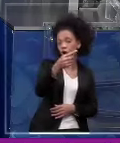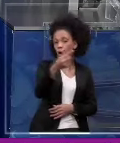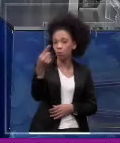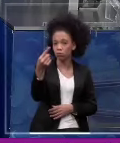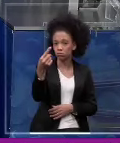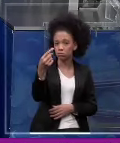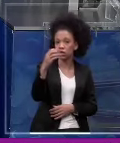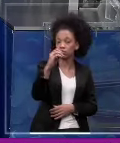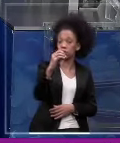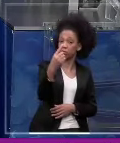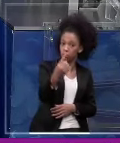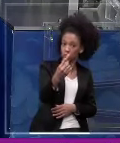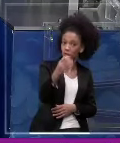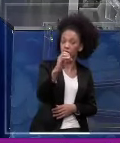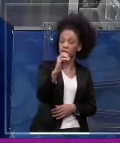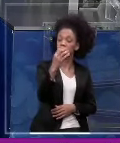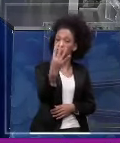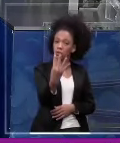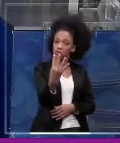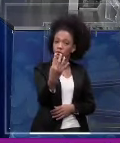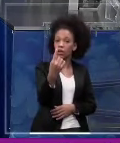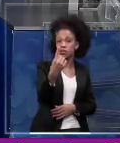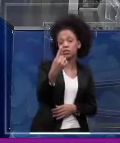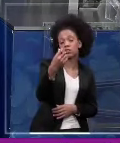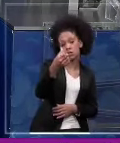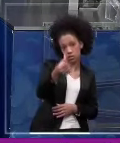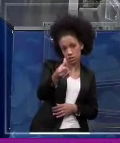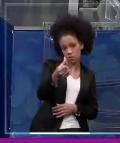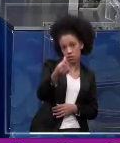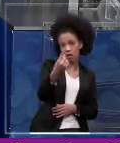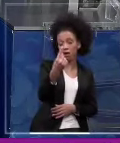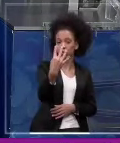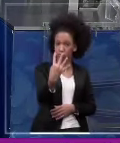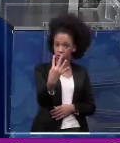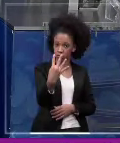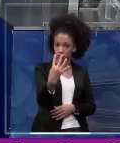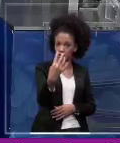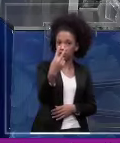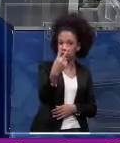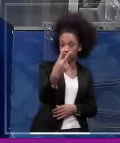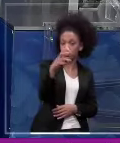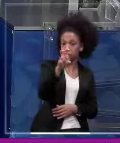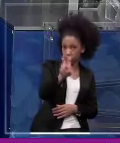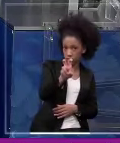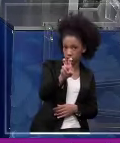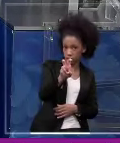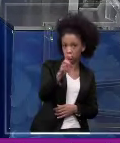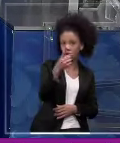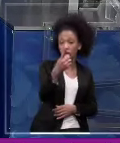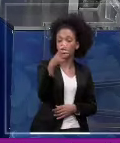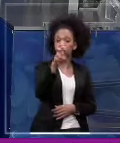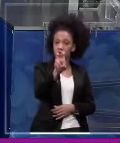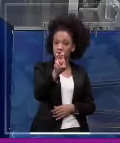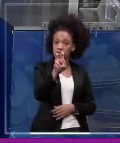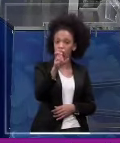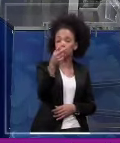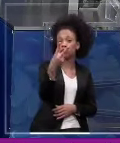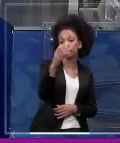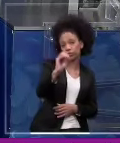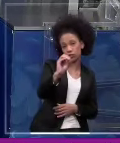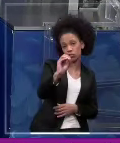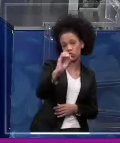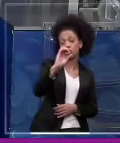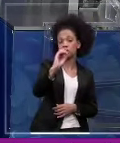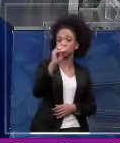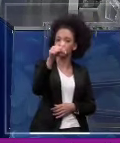11, 01, 04, 16, 14, 25, 15, 20